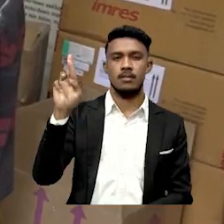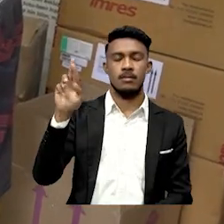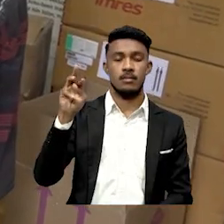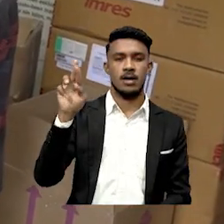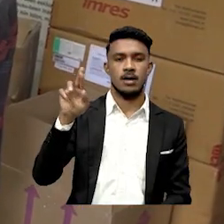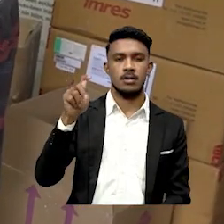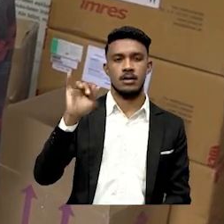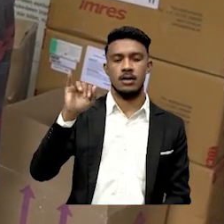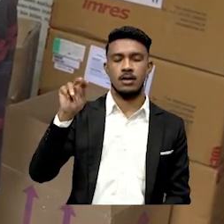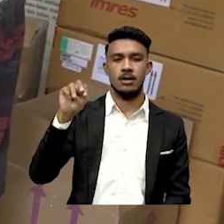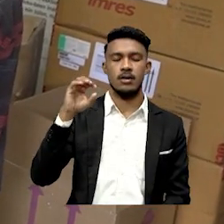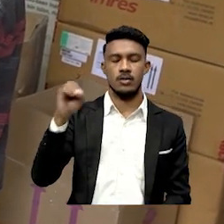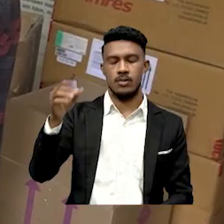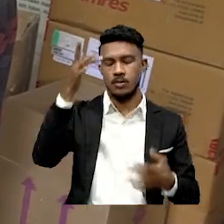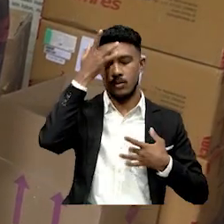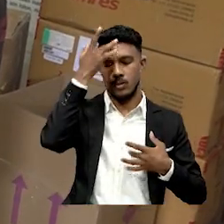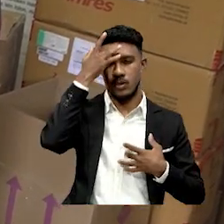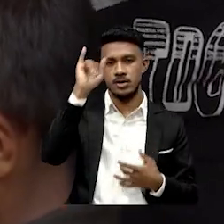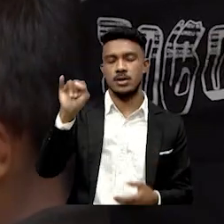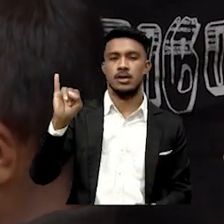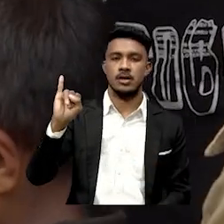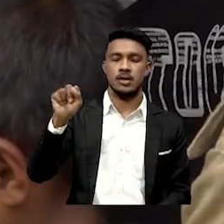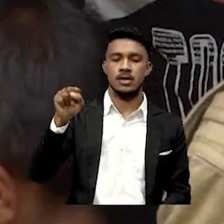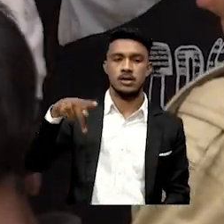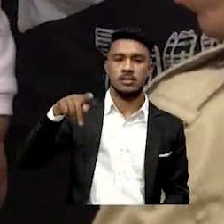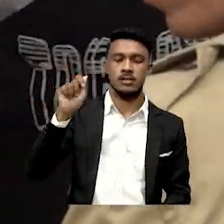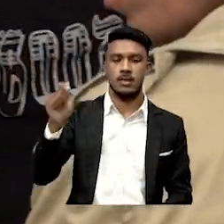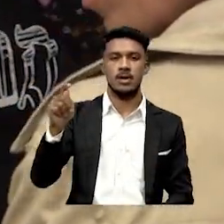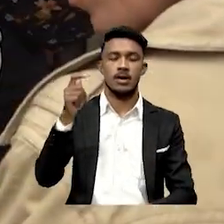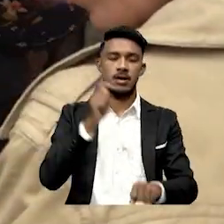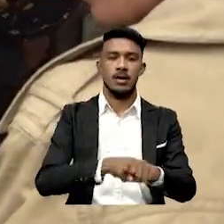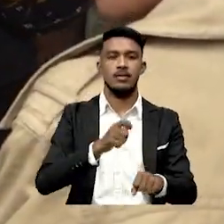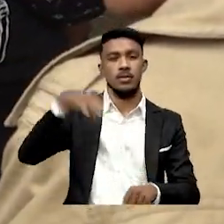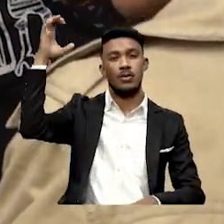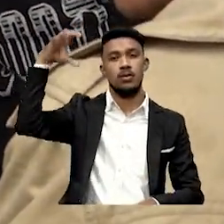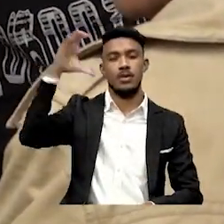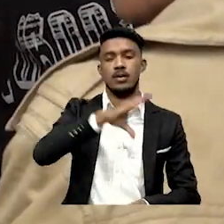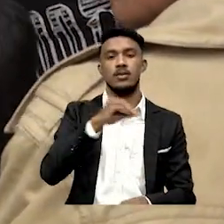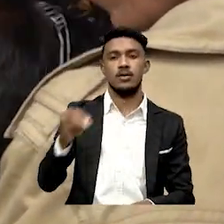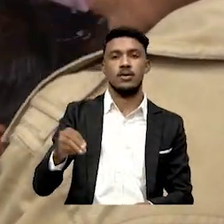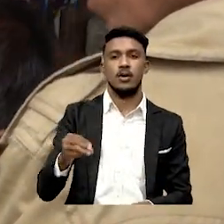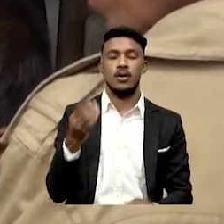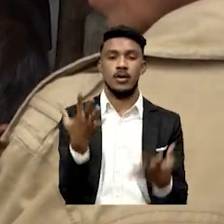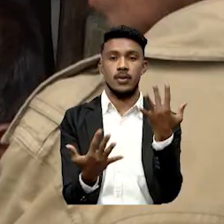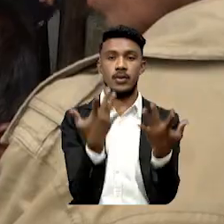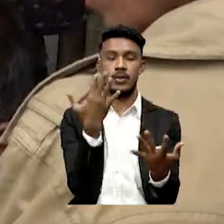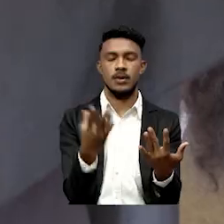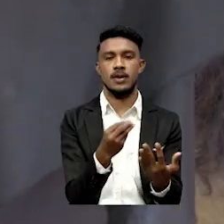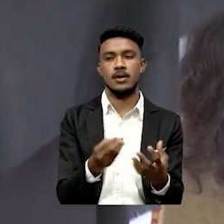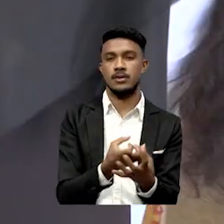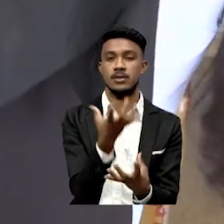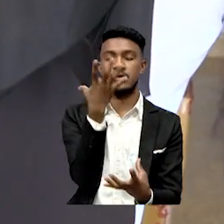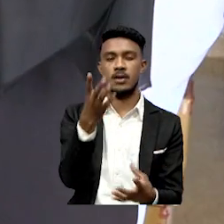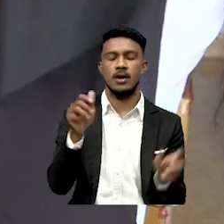causa husi moras ispane tamba dadaune tama ba tempo udang nomos ai suar nune provoka labarik sira